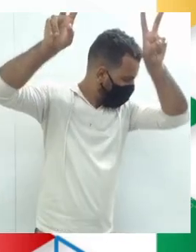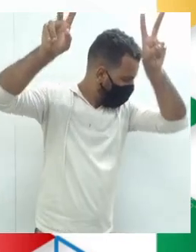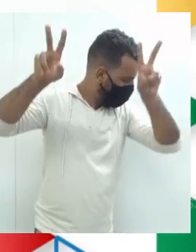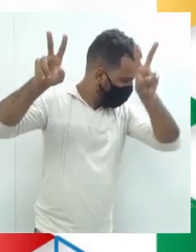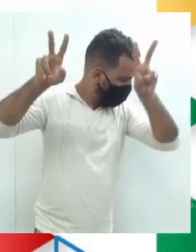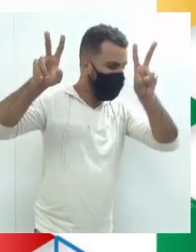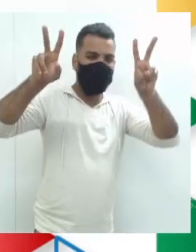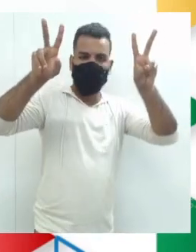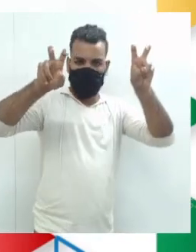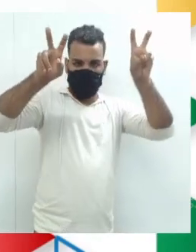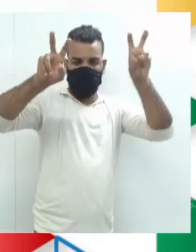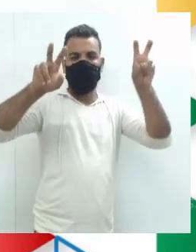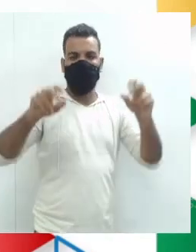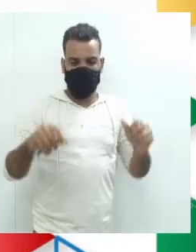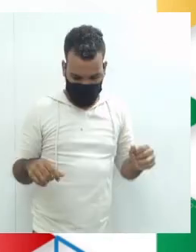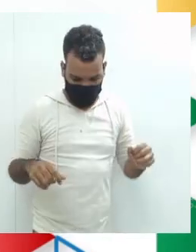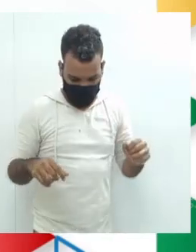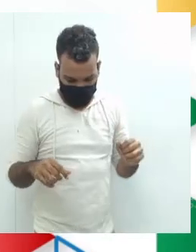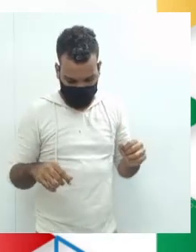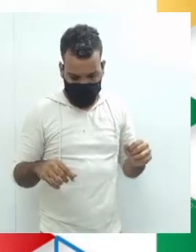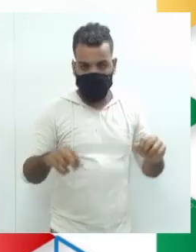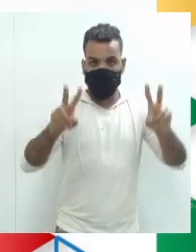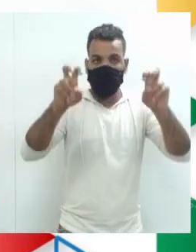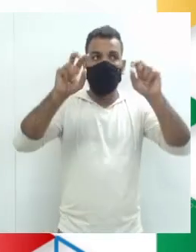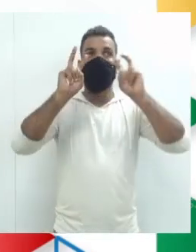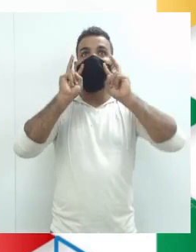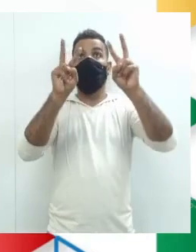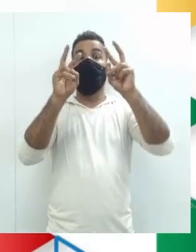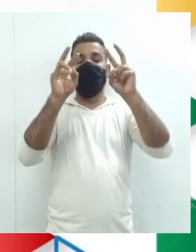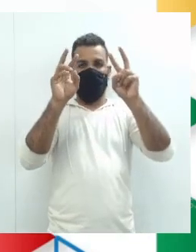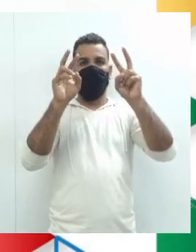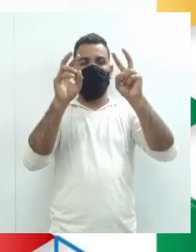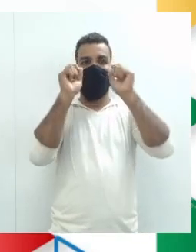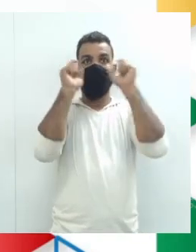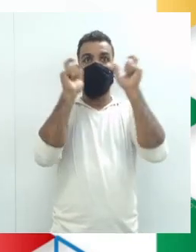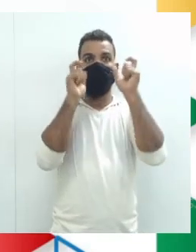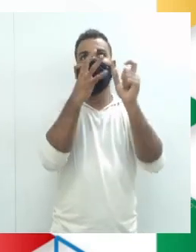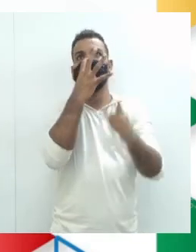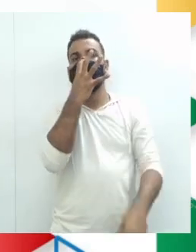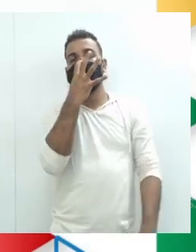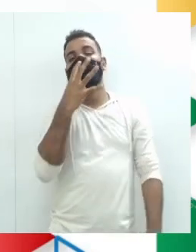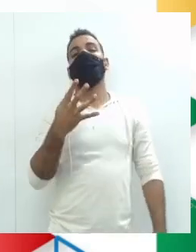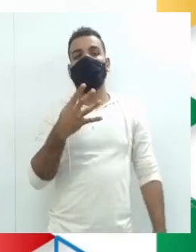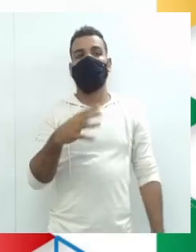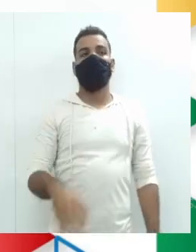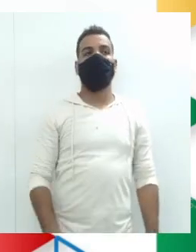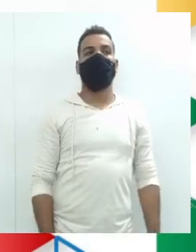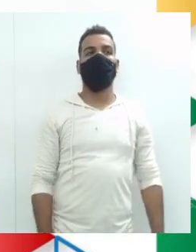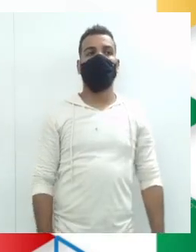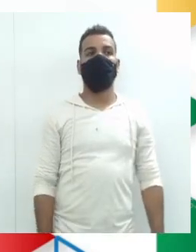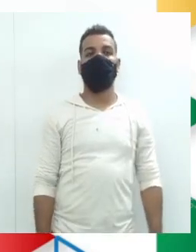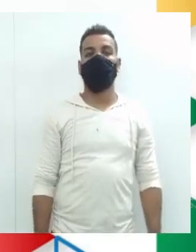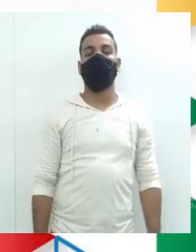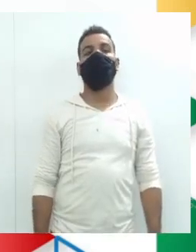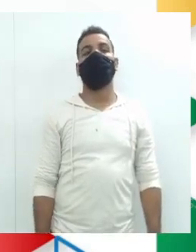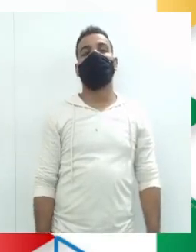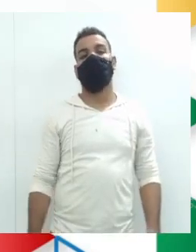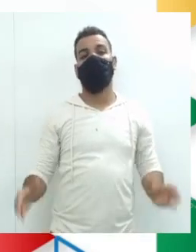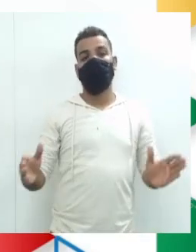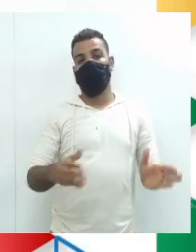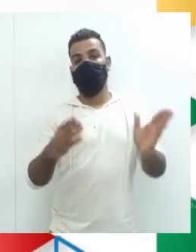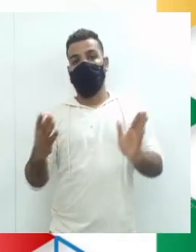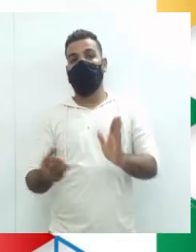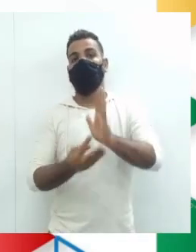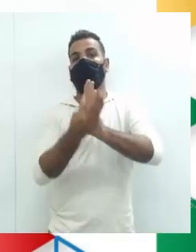uma frase chamativa, certo? Nós temos também o texto, né? O texto é uma pequena